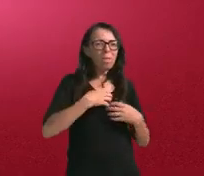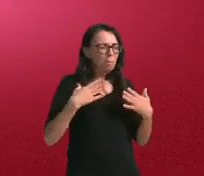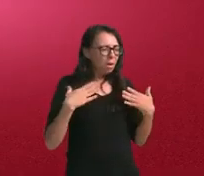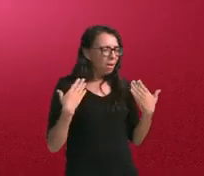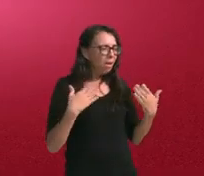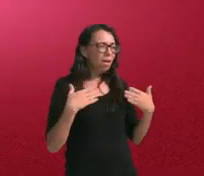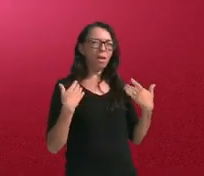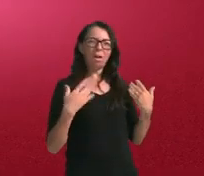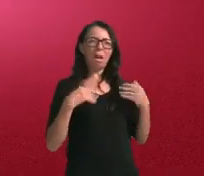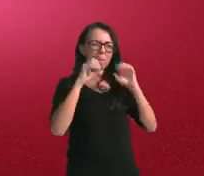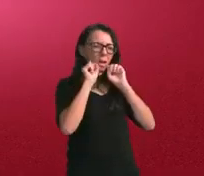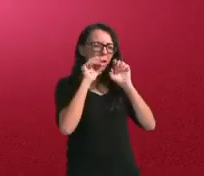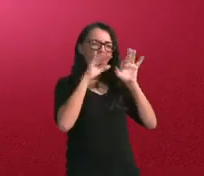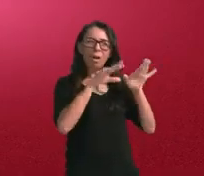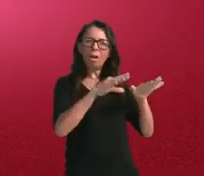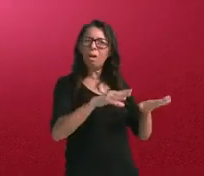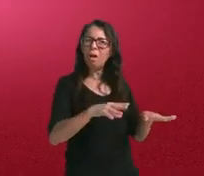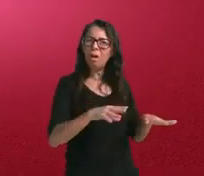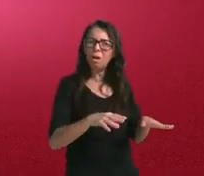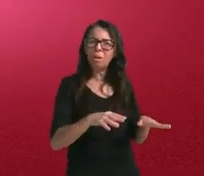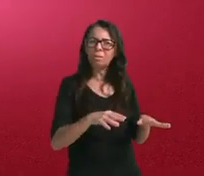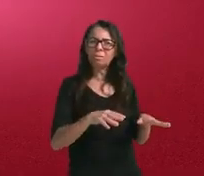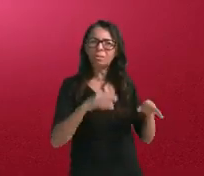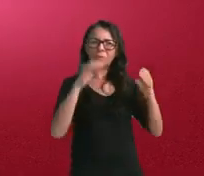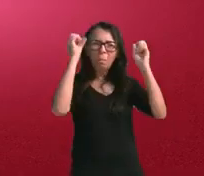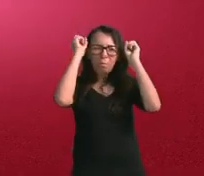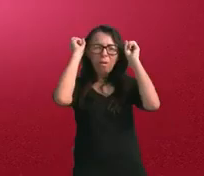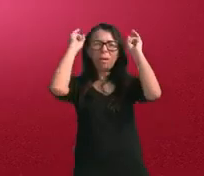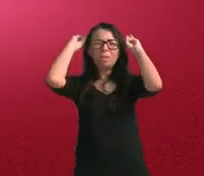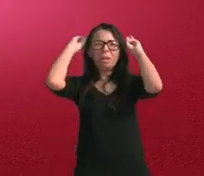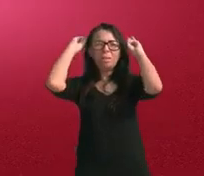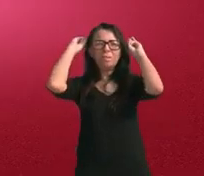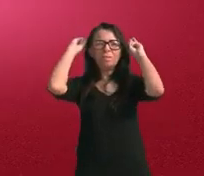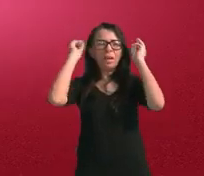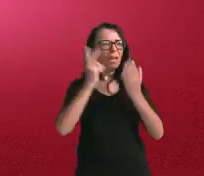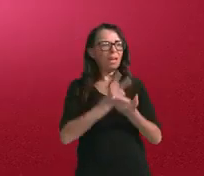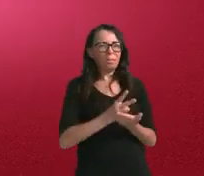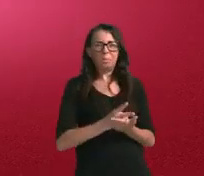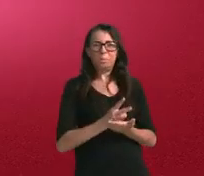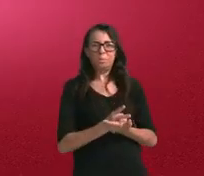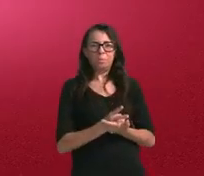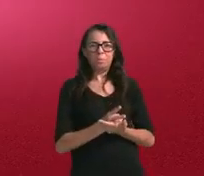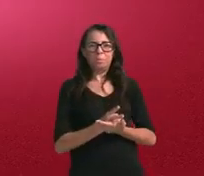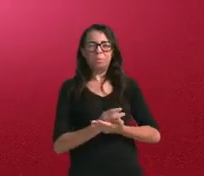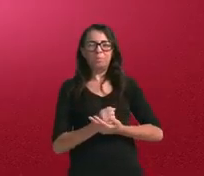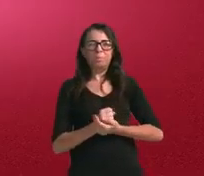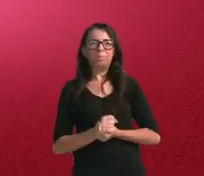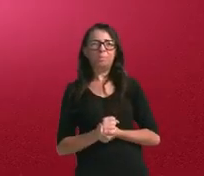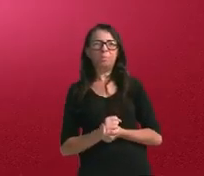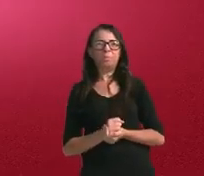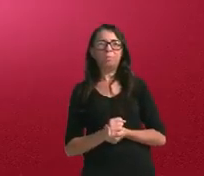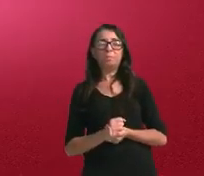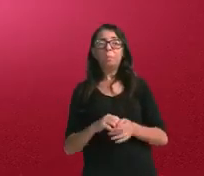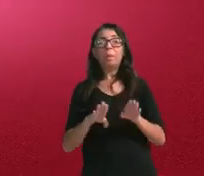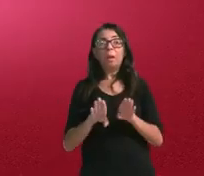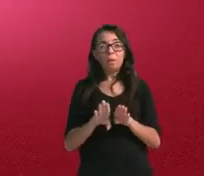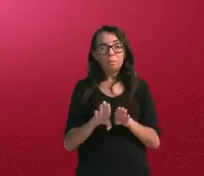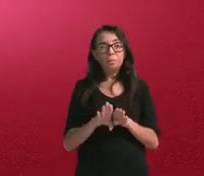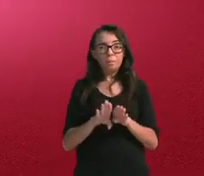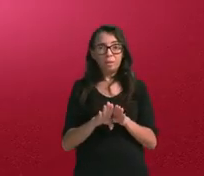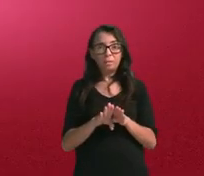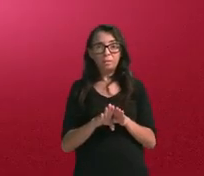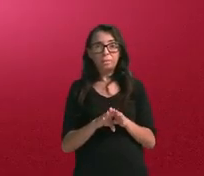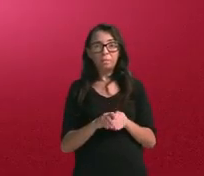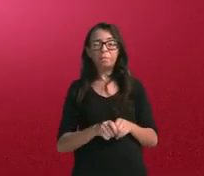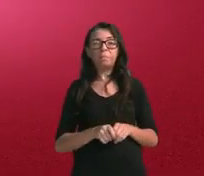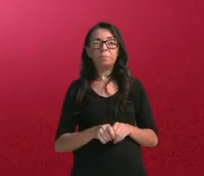Lucas, né, na formação dos discípulos para o ministério de